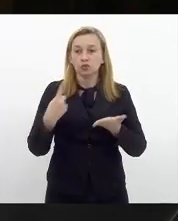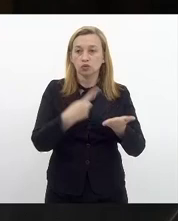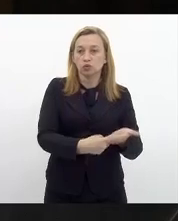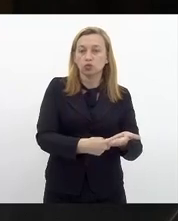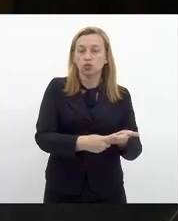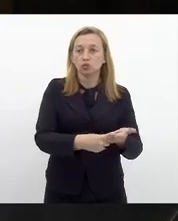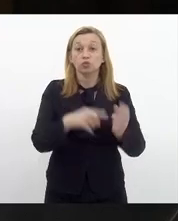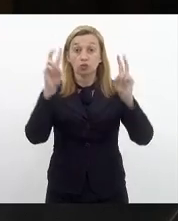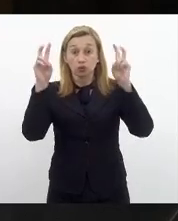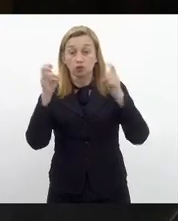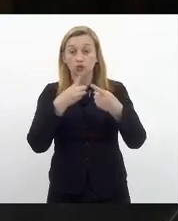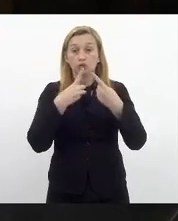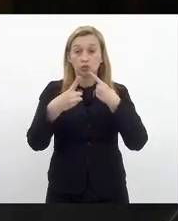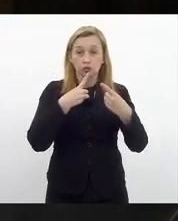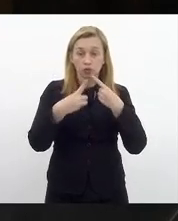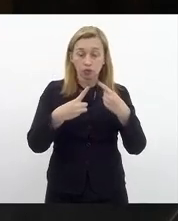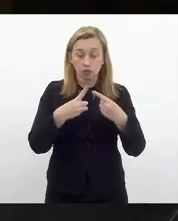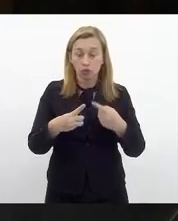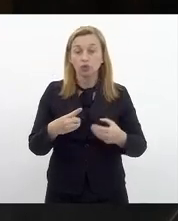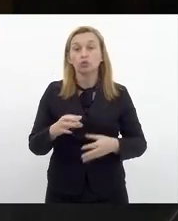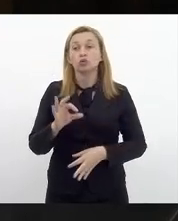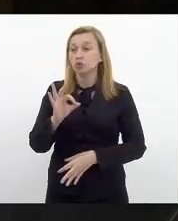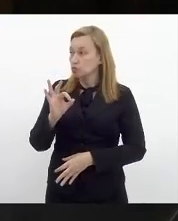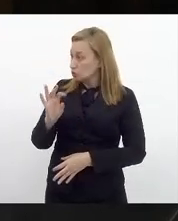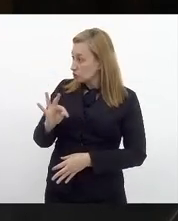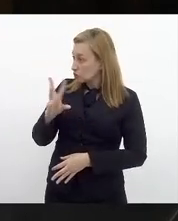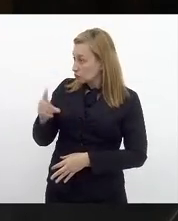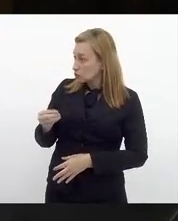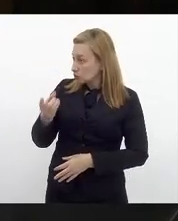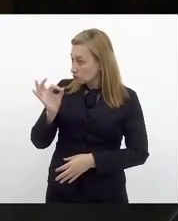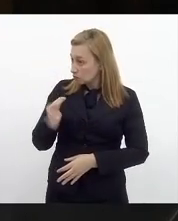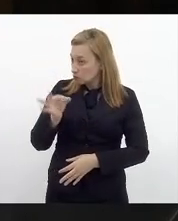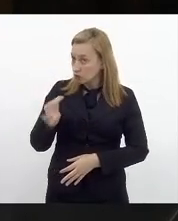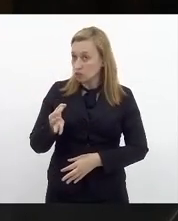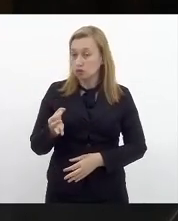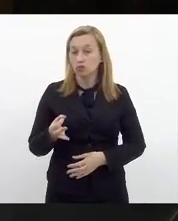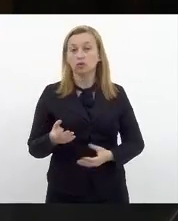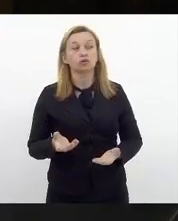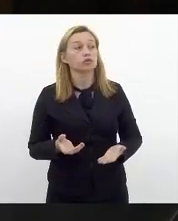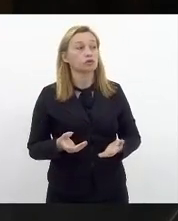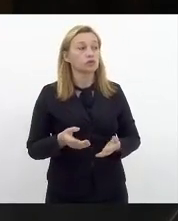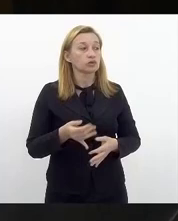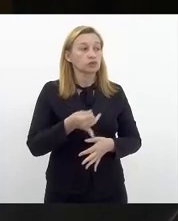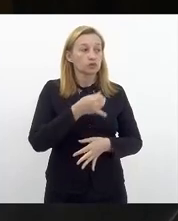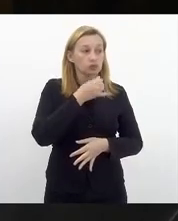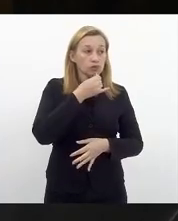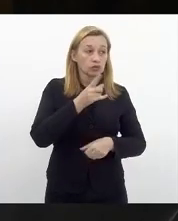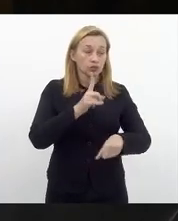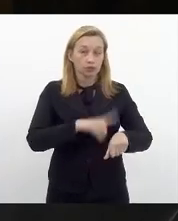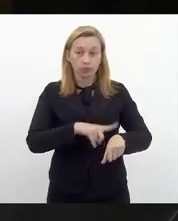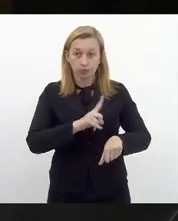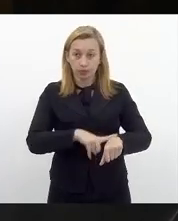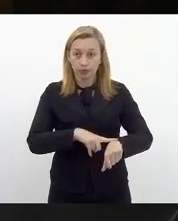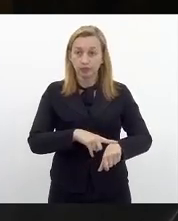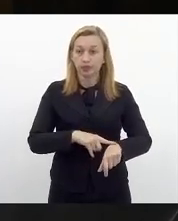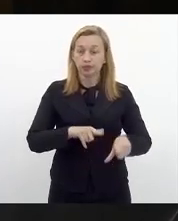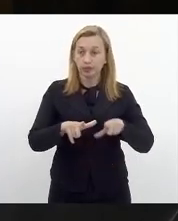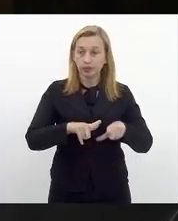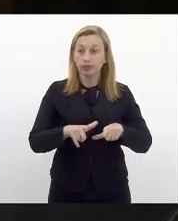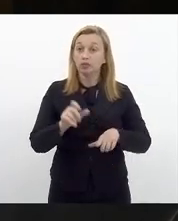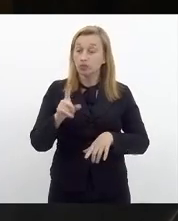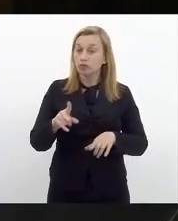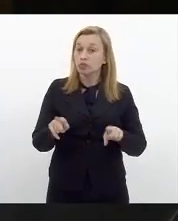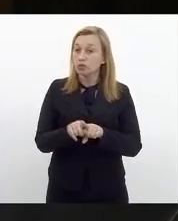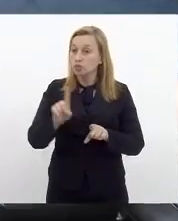esse tema em discussão e aí tem toda razão sem essa precariedade temporal Obrigado tem um tem um